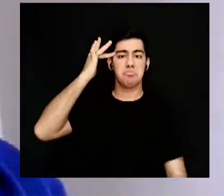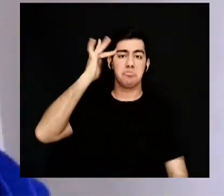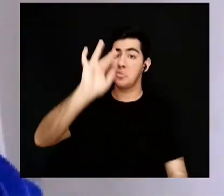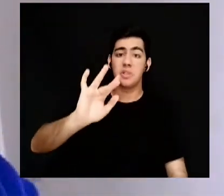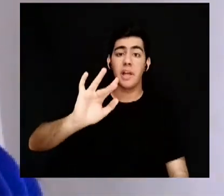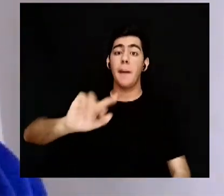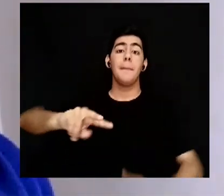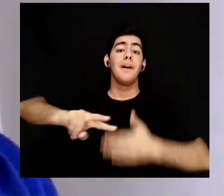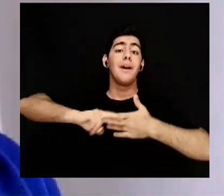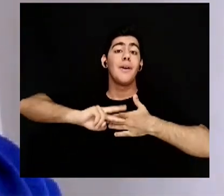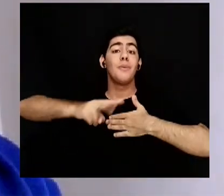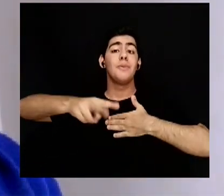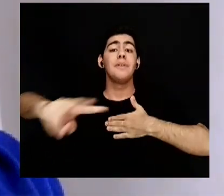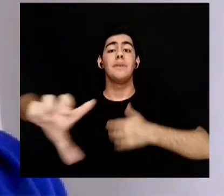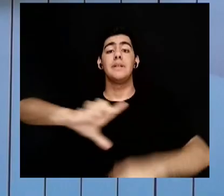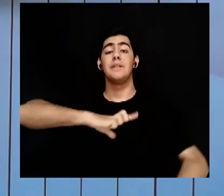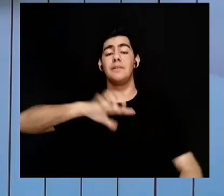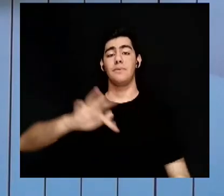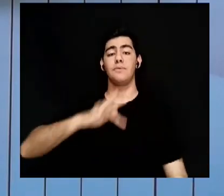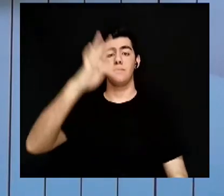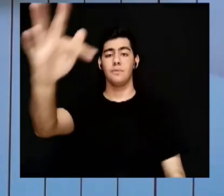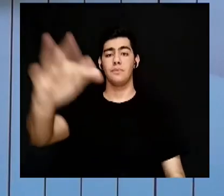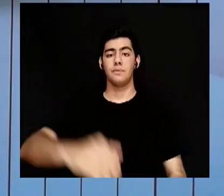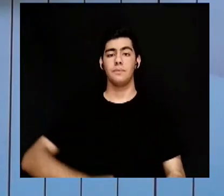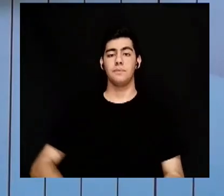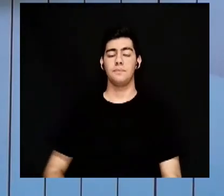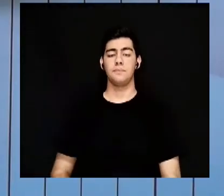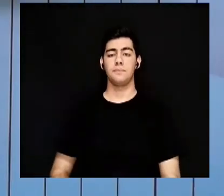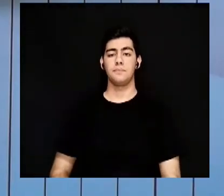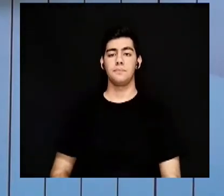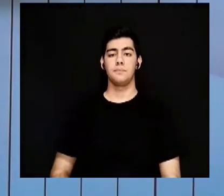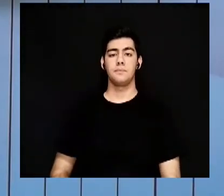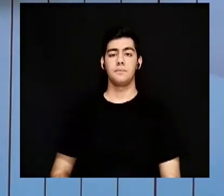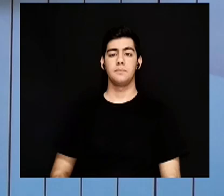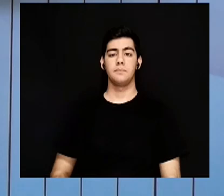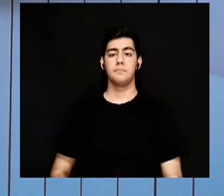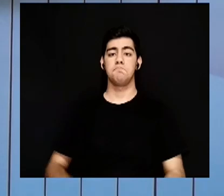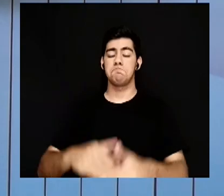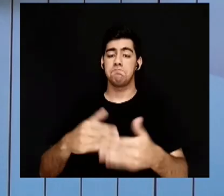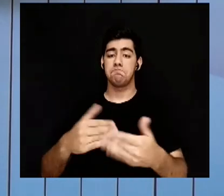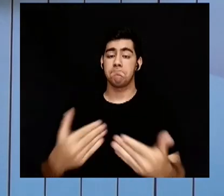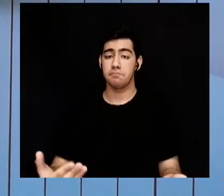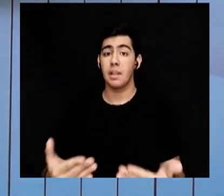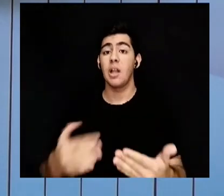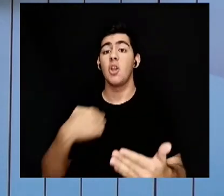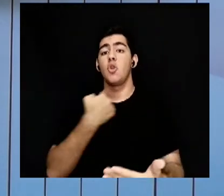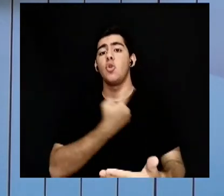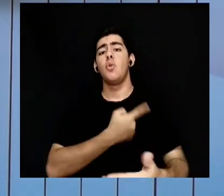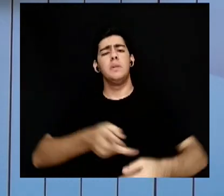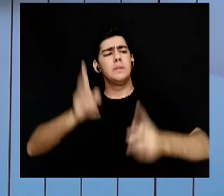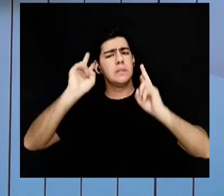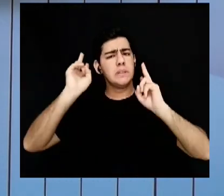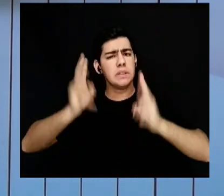própria. Excelente, né? Recomenda-se muito, gente, sempre, né? Qualquer tipo